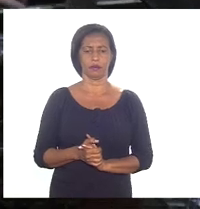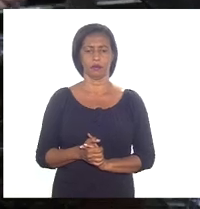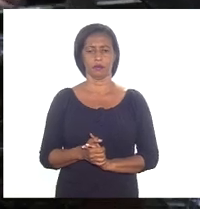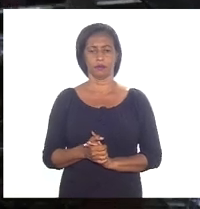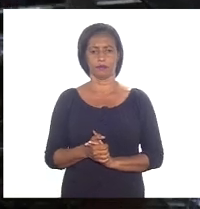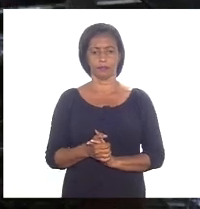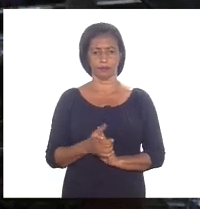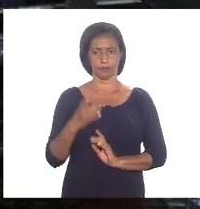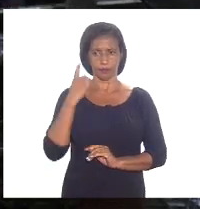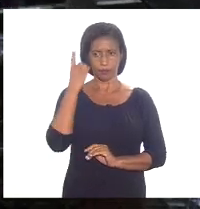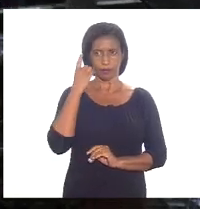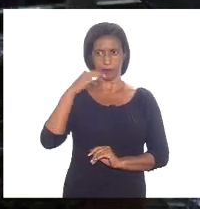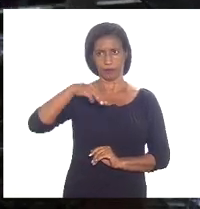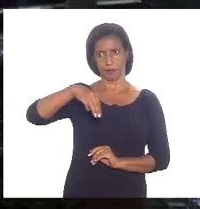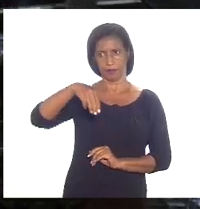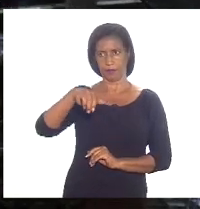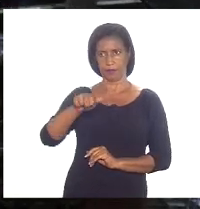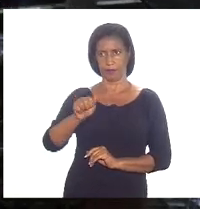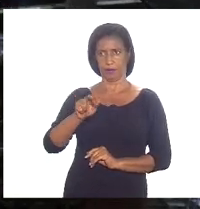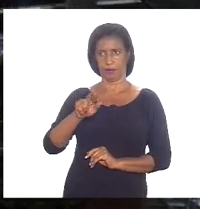Deputado Márcio Canella.